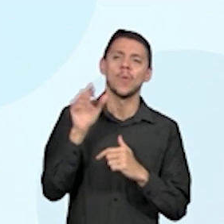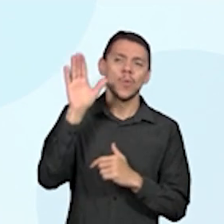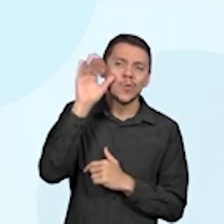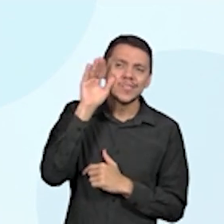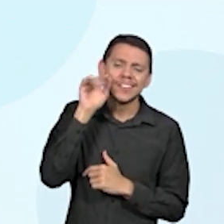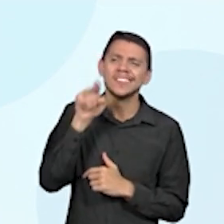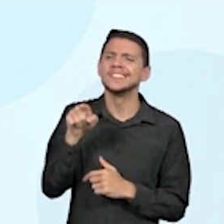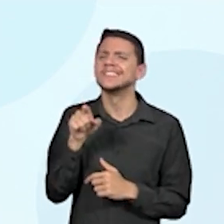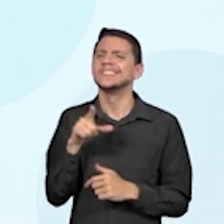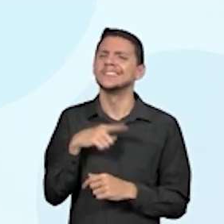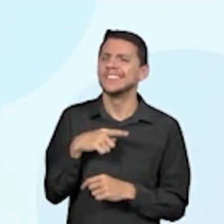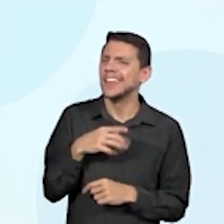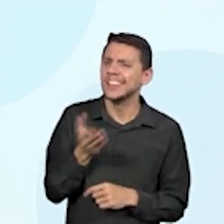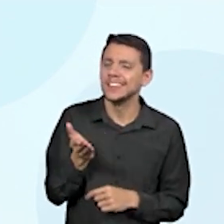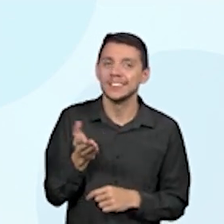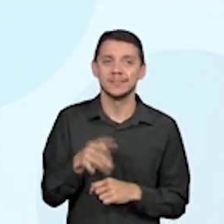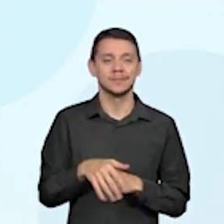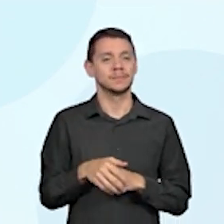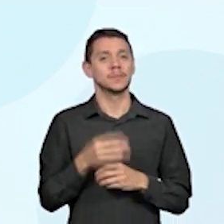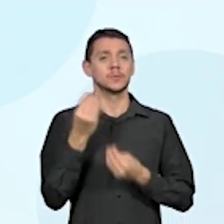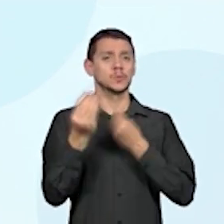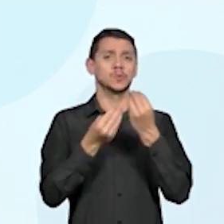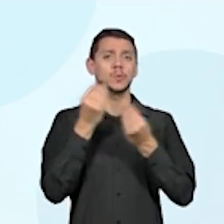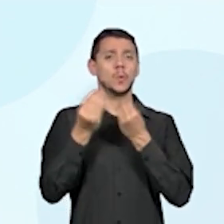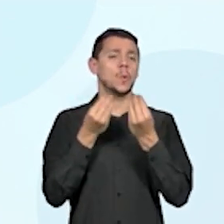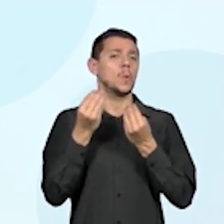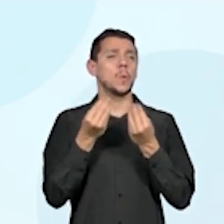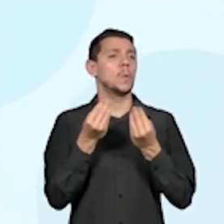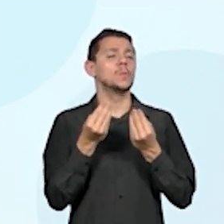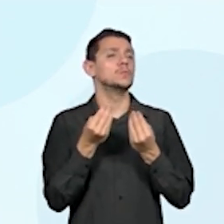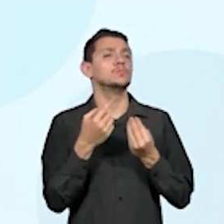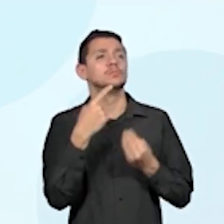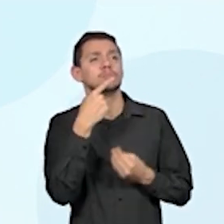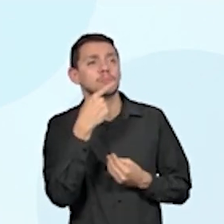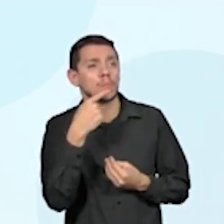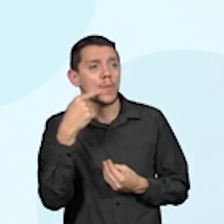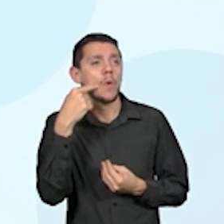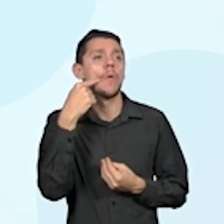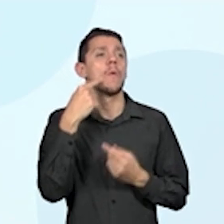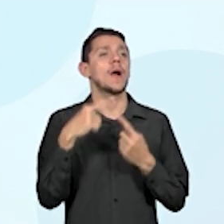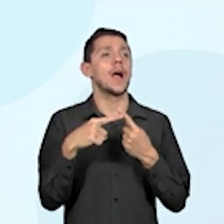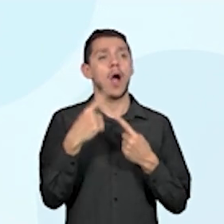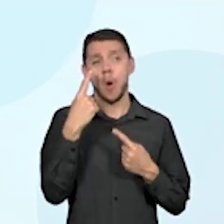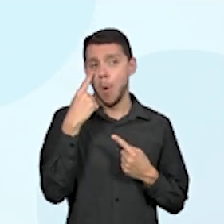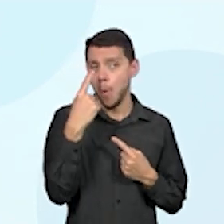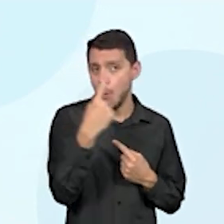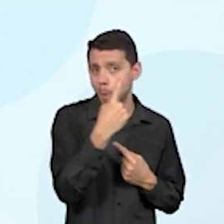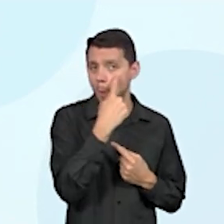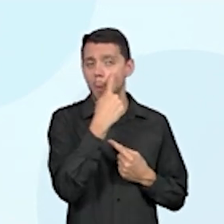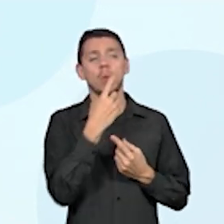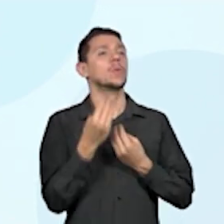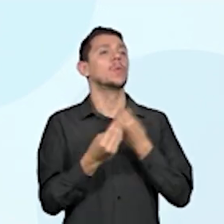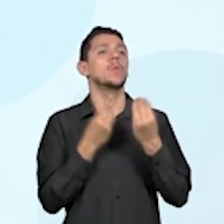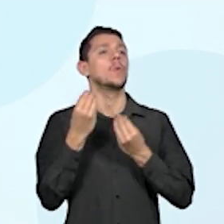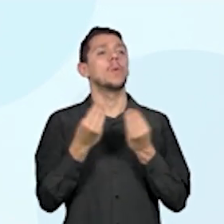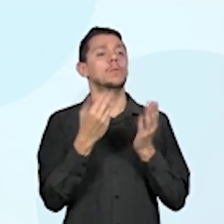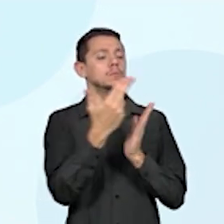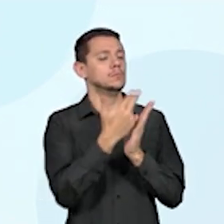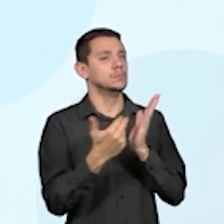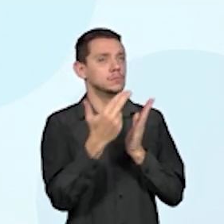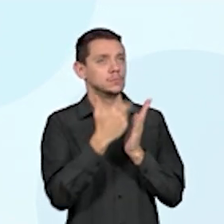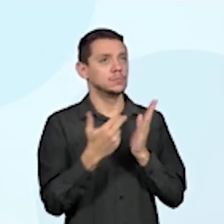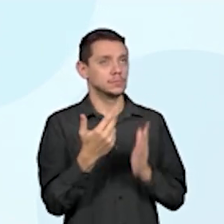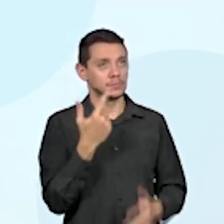isso com boquinha e olhinho? Eu vou colocar aqui olhinhos já. Tá. Ó, 2